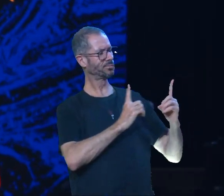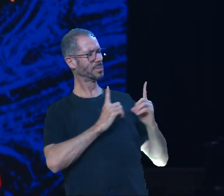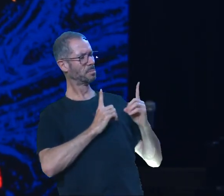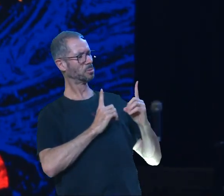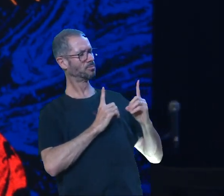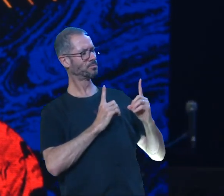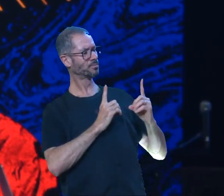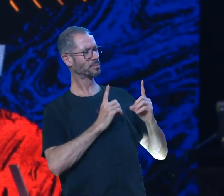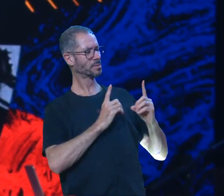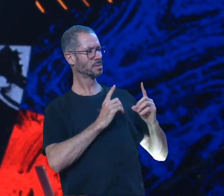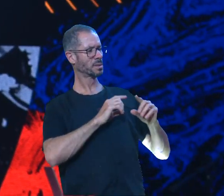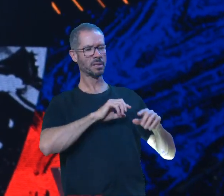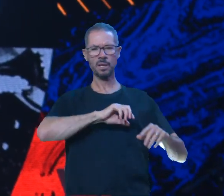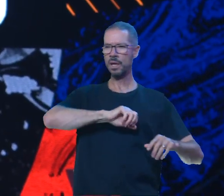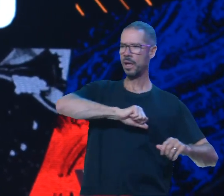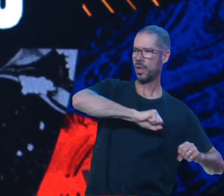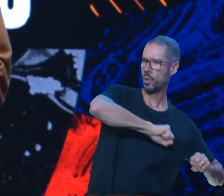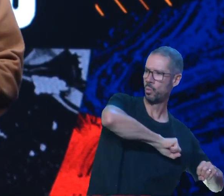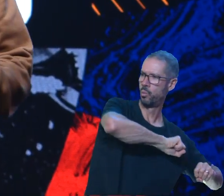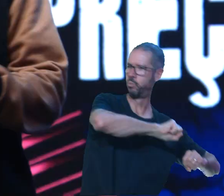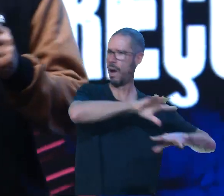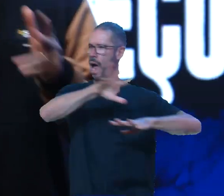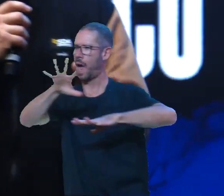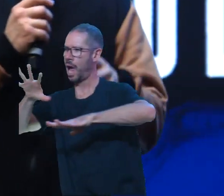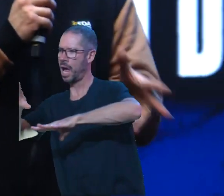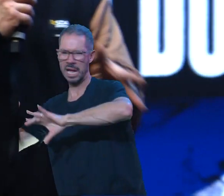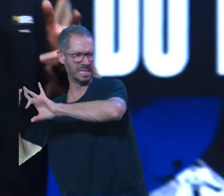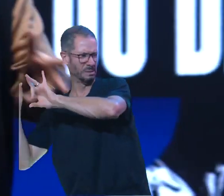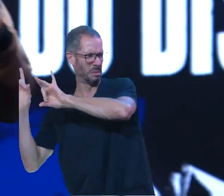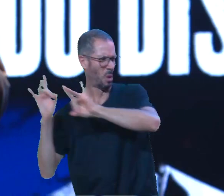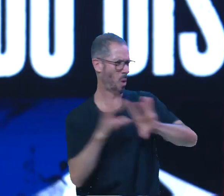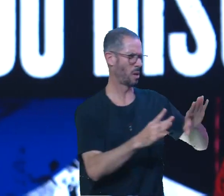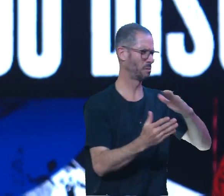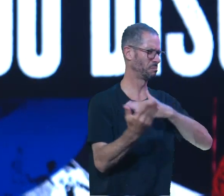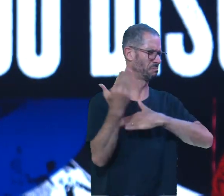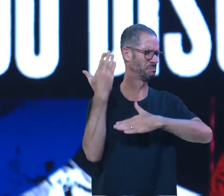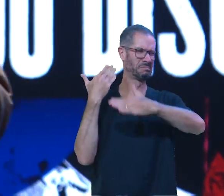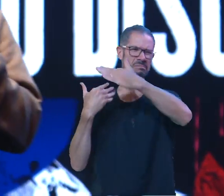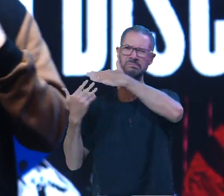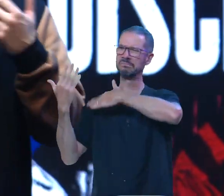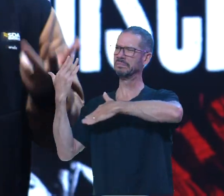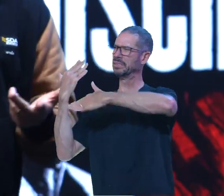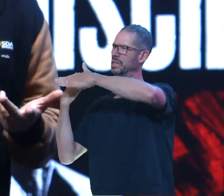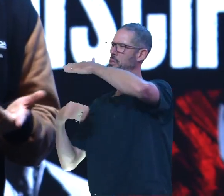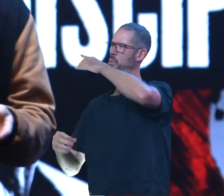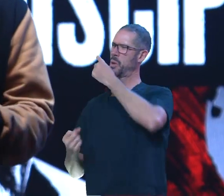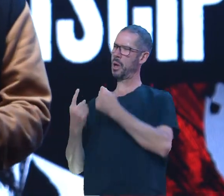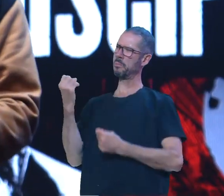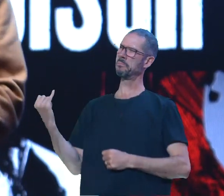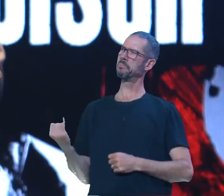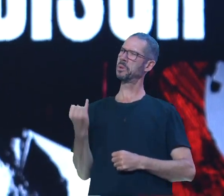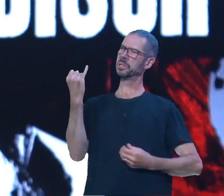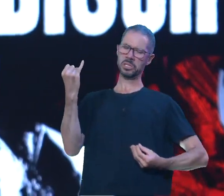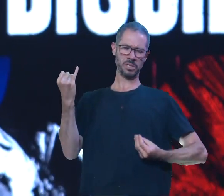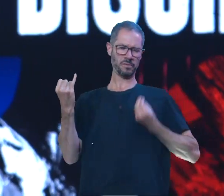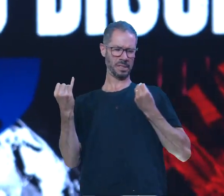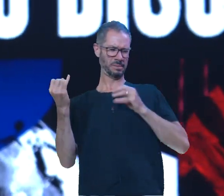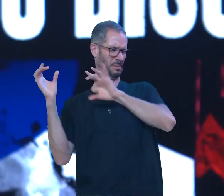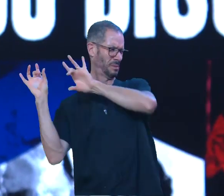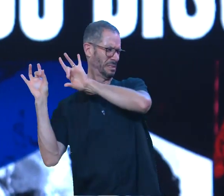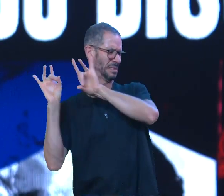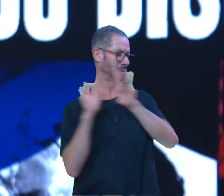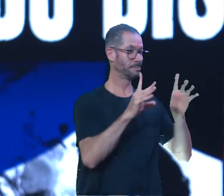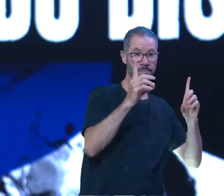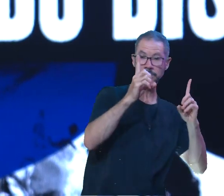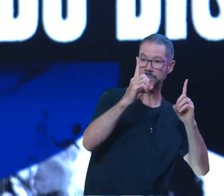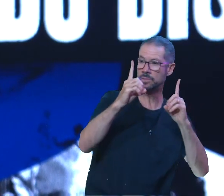Eles abandonam as redes, abandonam o passado, abandonam tudo aquilo que eles tinham antes como algo importante nas suas vidas para seguirem